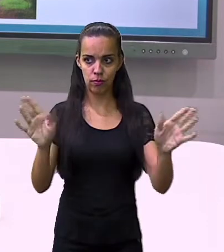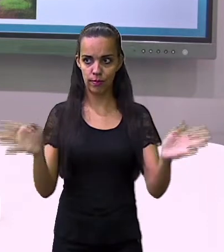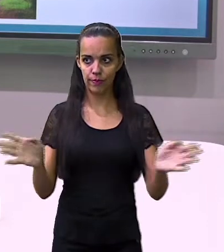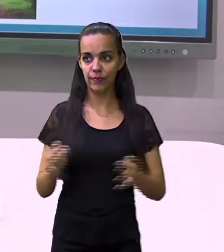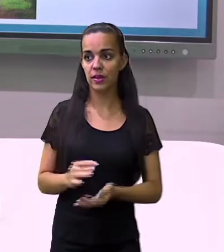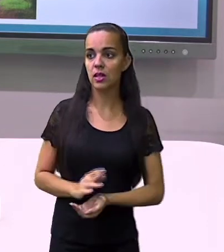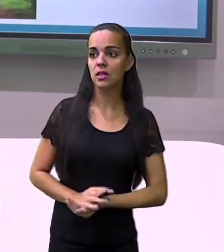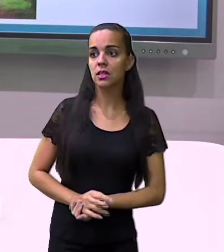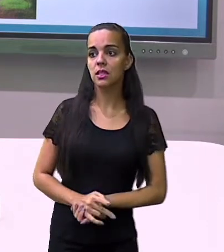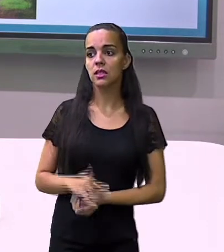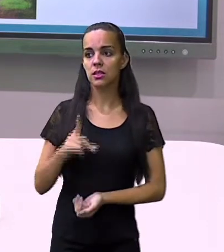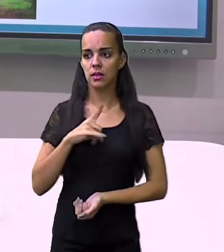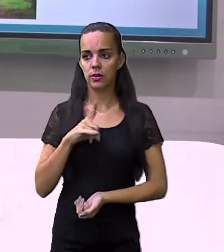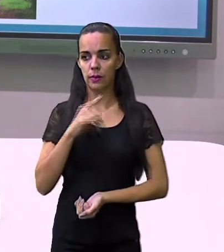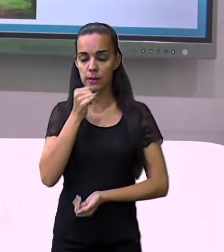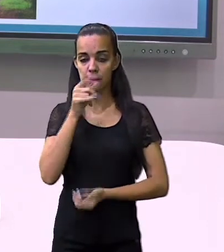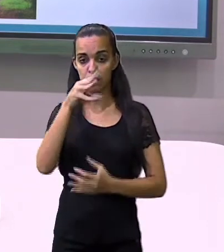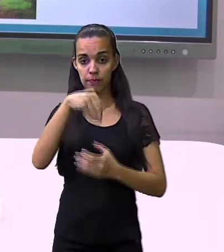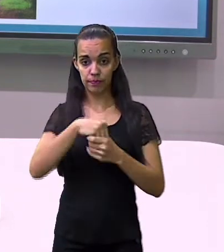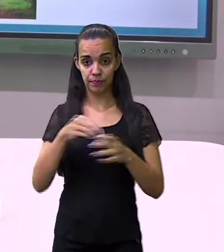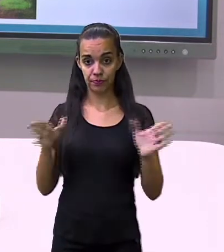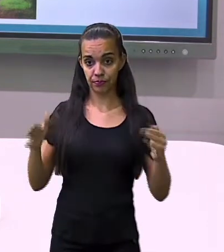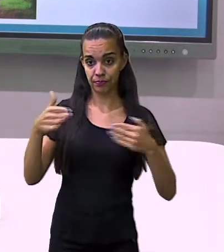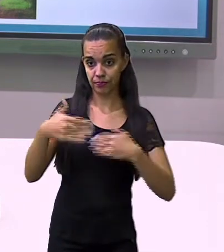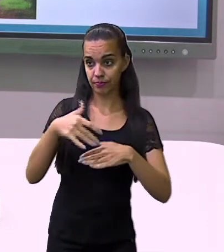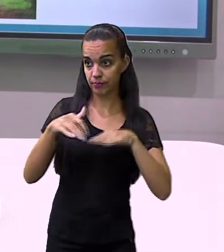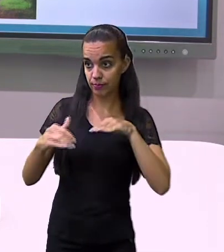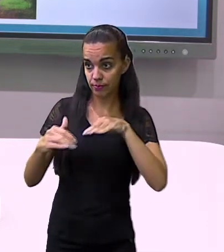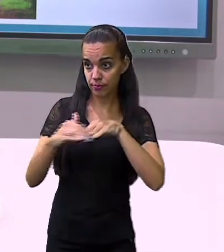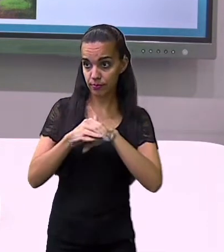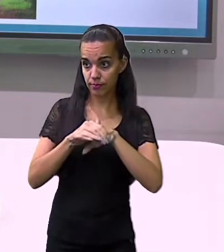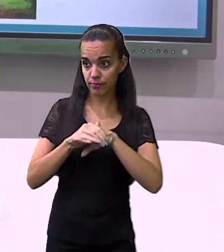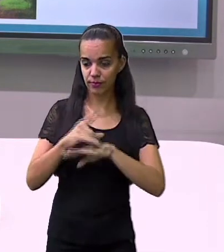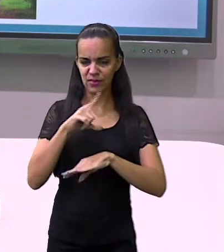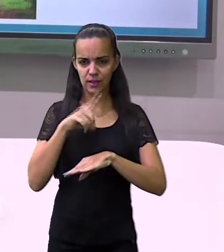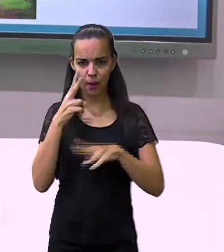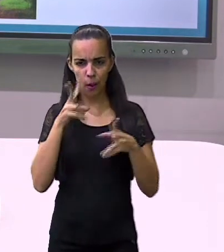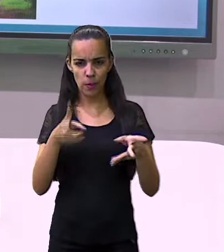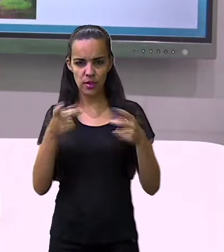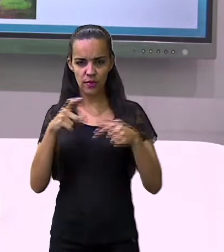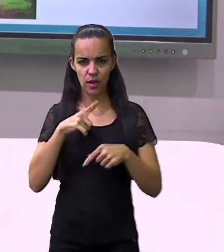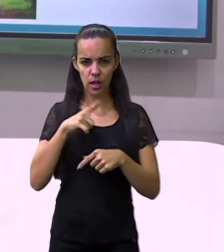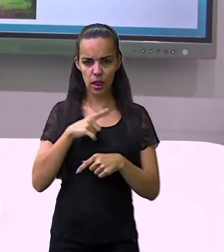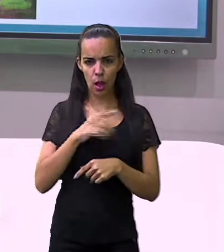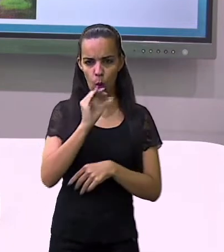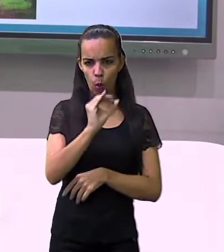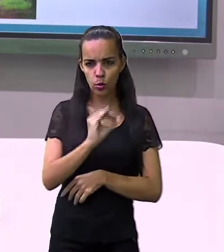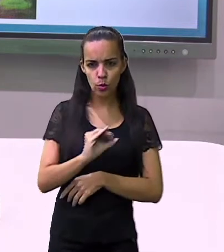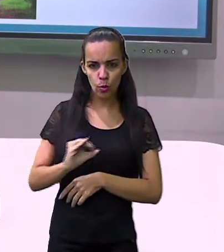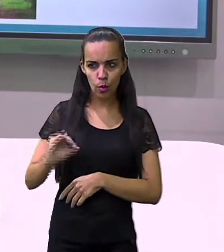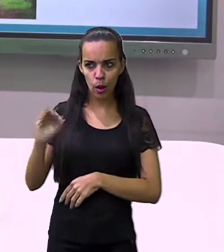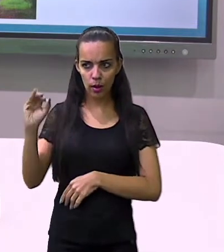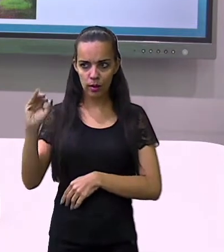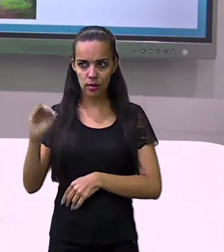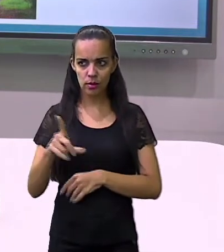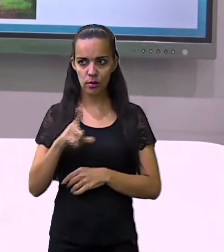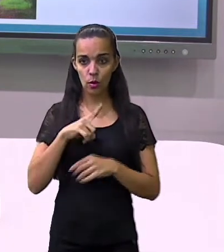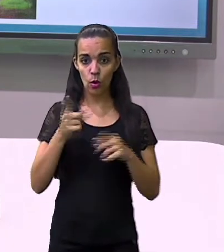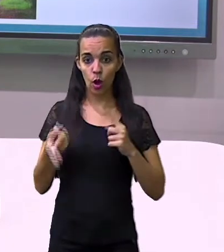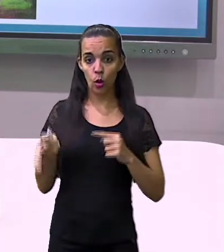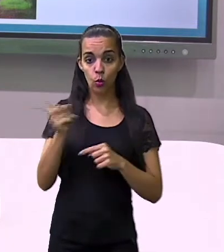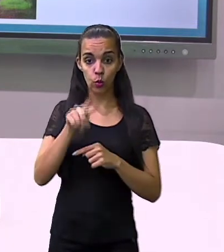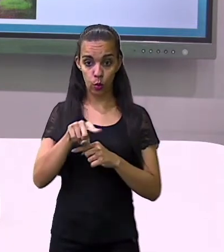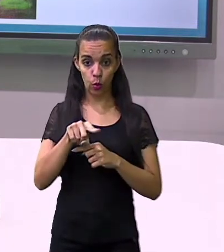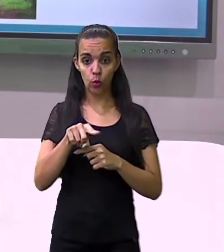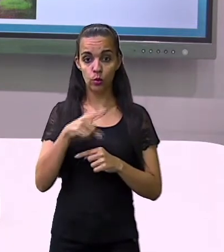sapato e aí nessa caixa de sapato, de um lado, eu fiz alguns furos, tá vendo? Já aqui do